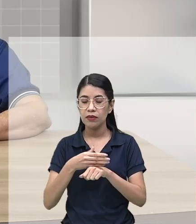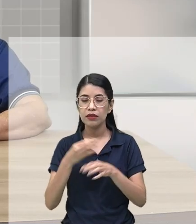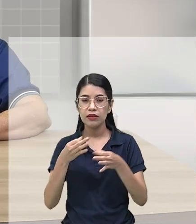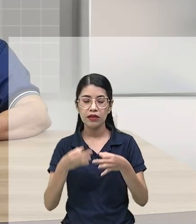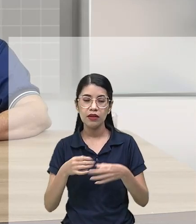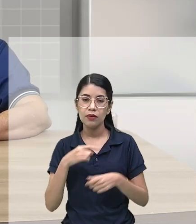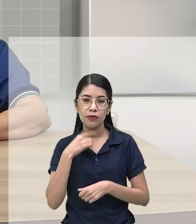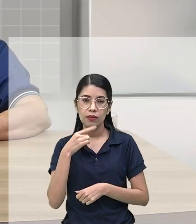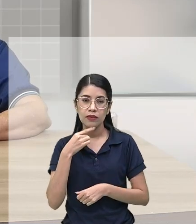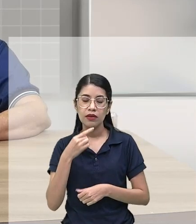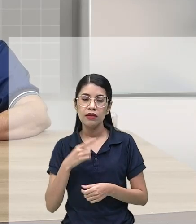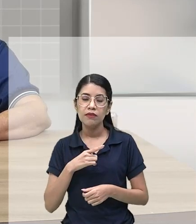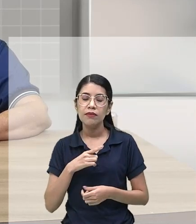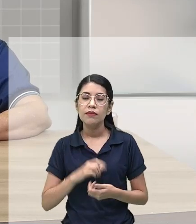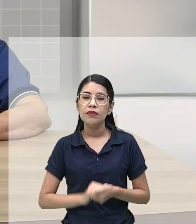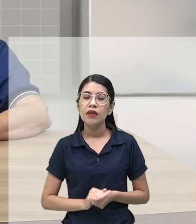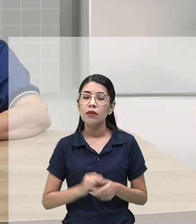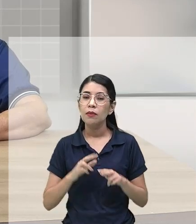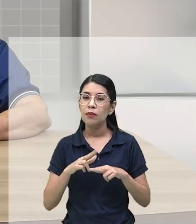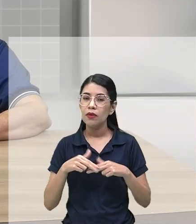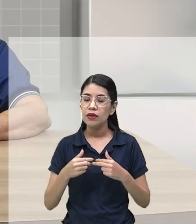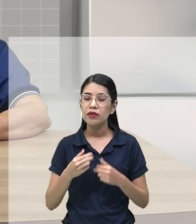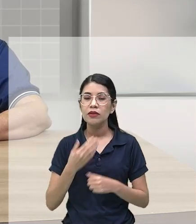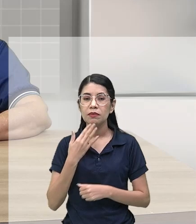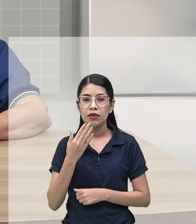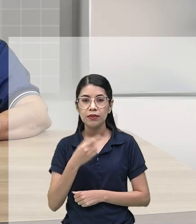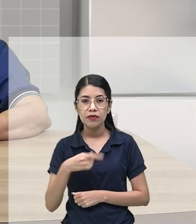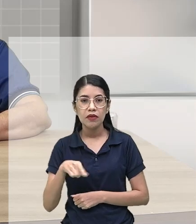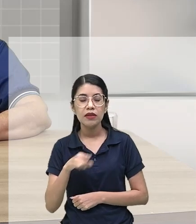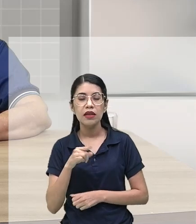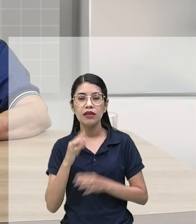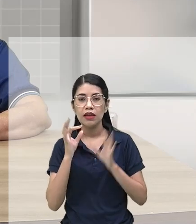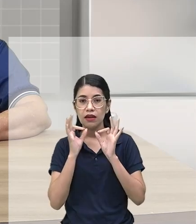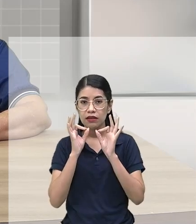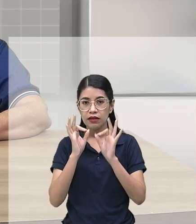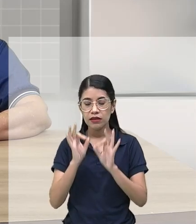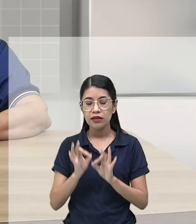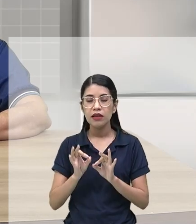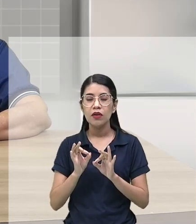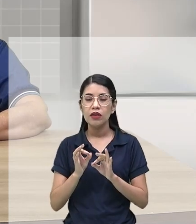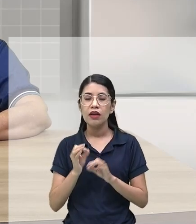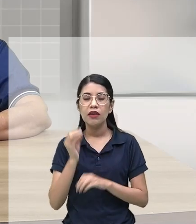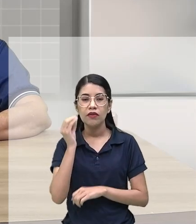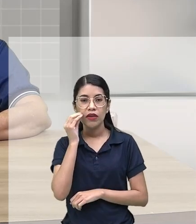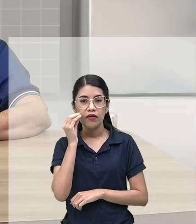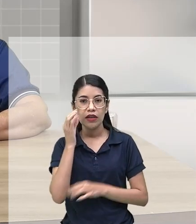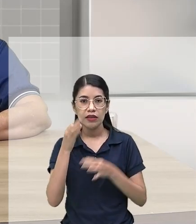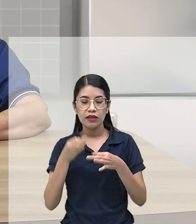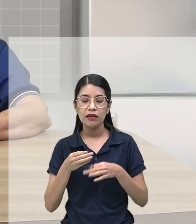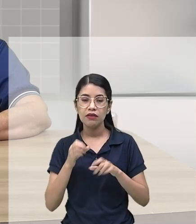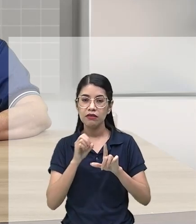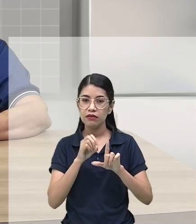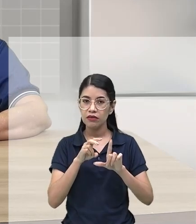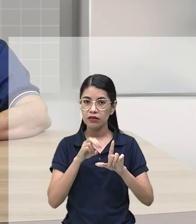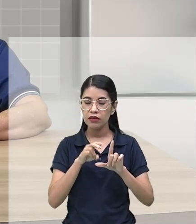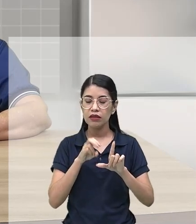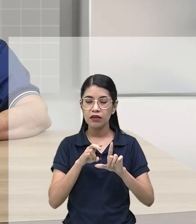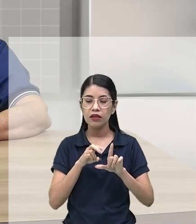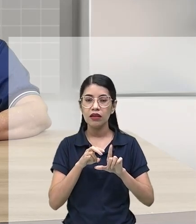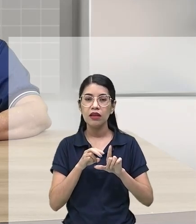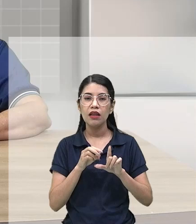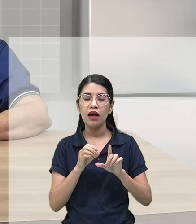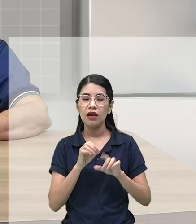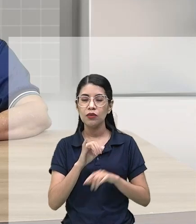esse parêntese muito importante, nós pedimos a todos que, por favor, estejam verificando e colocando o seu login correto lá